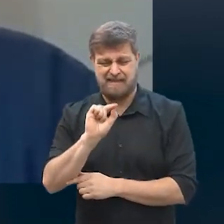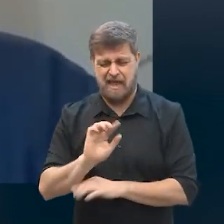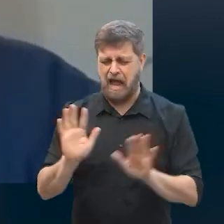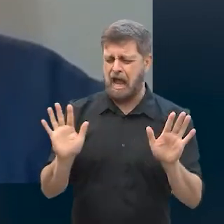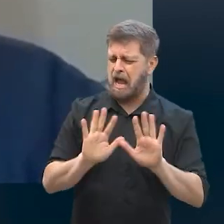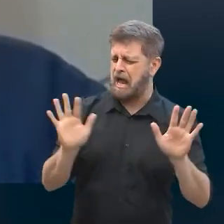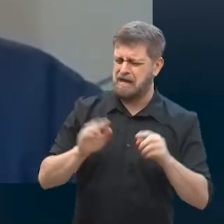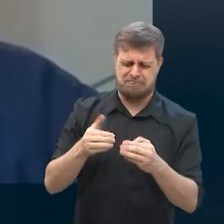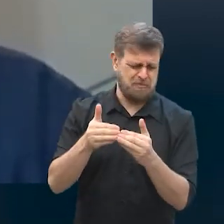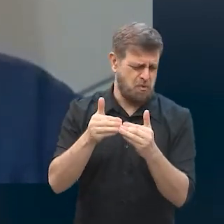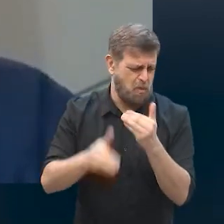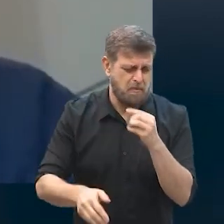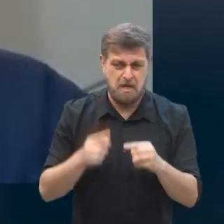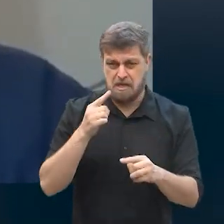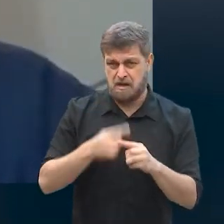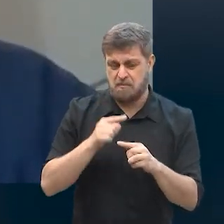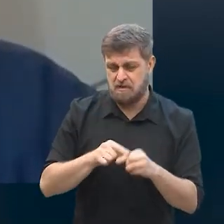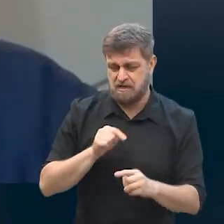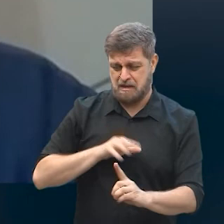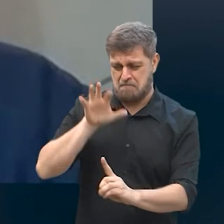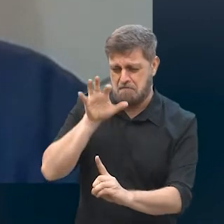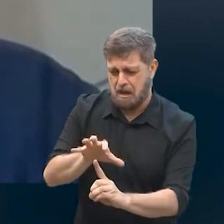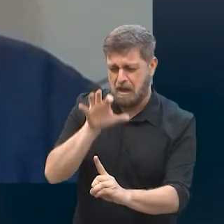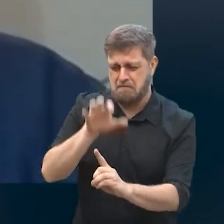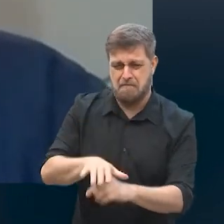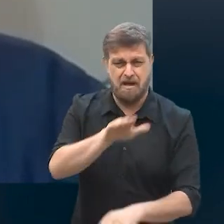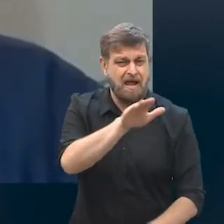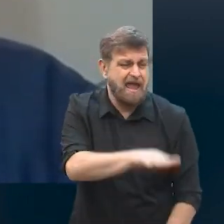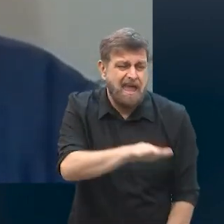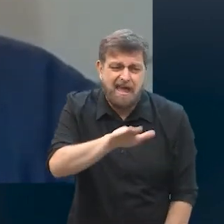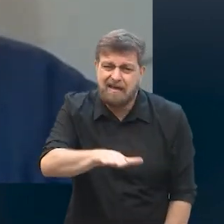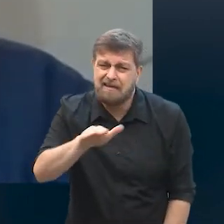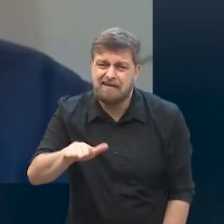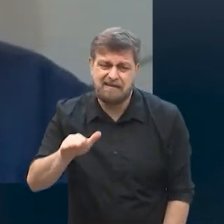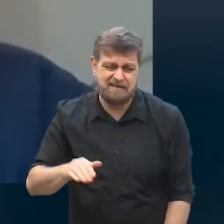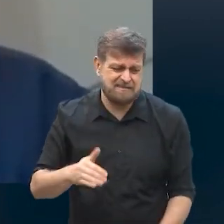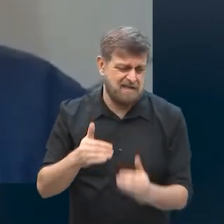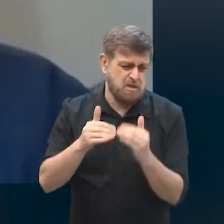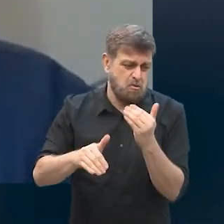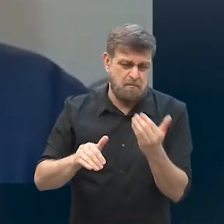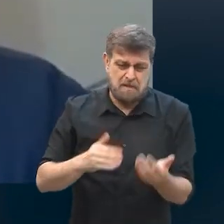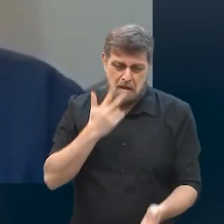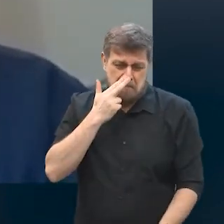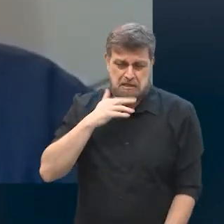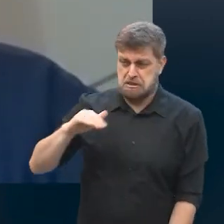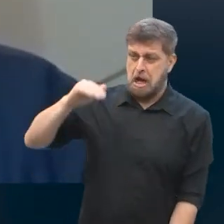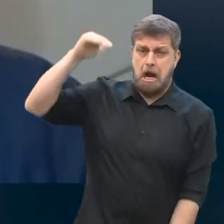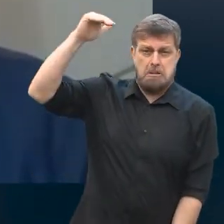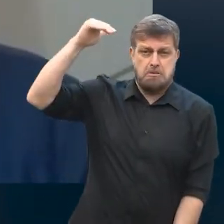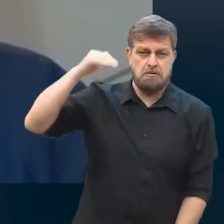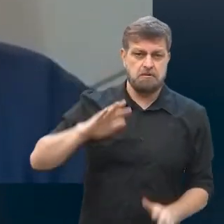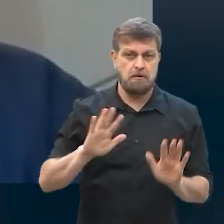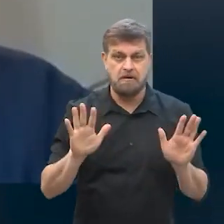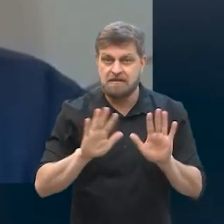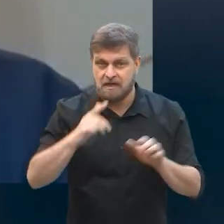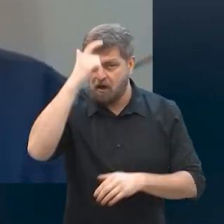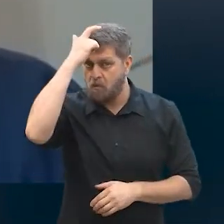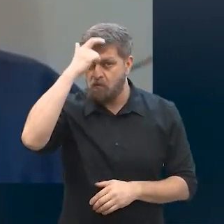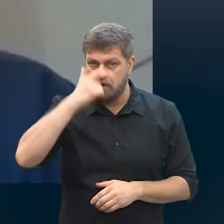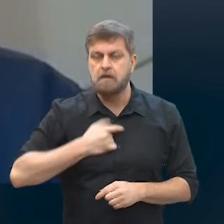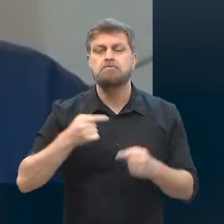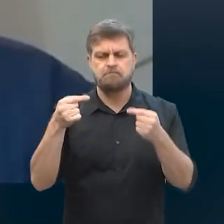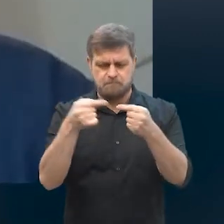é interessante, porque isso cria um processo de adultização da criança, mas eu, particularmente, sou